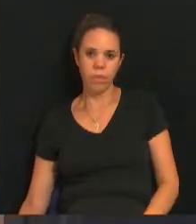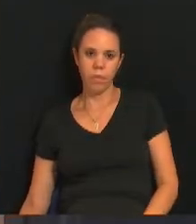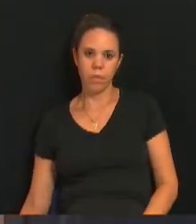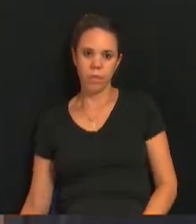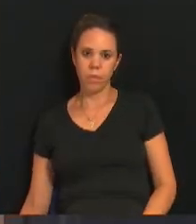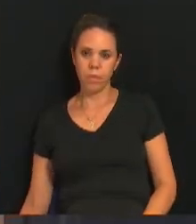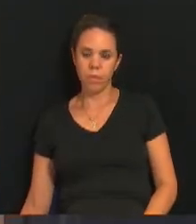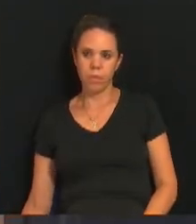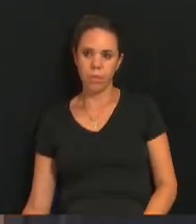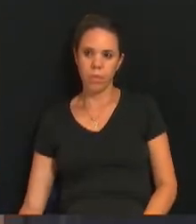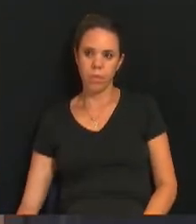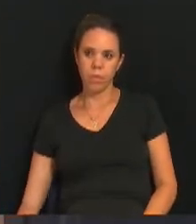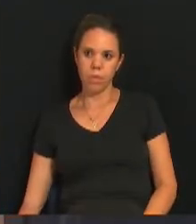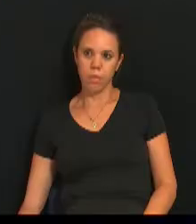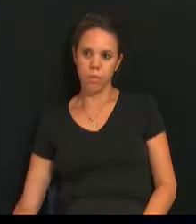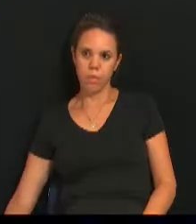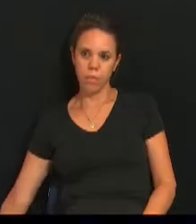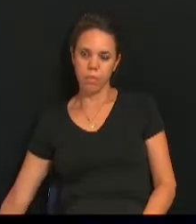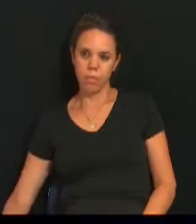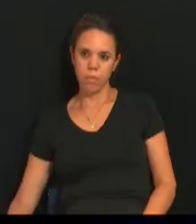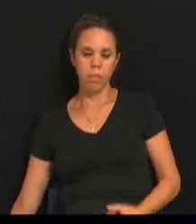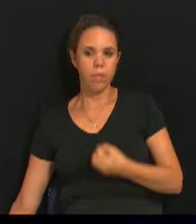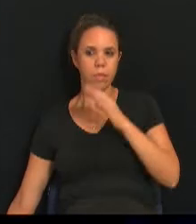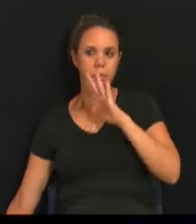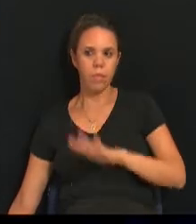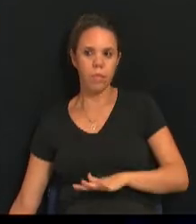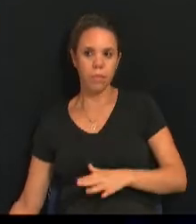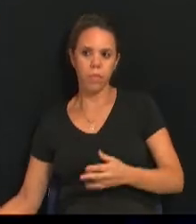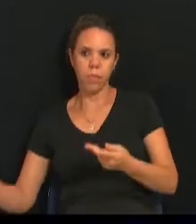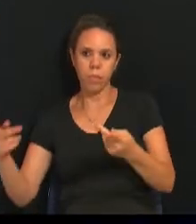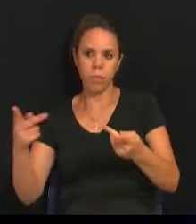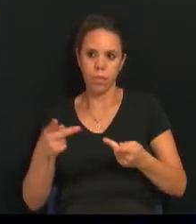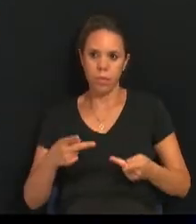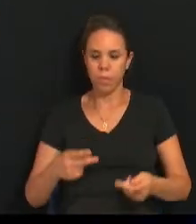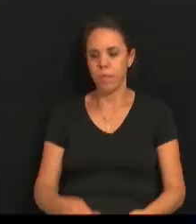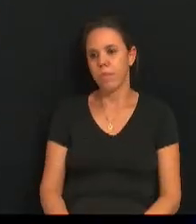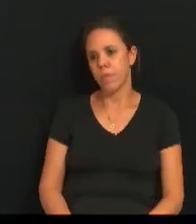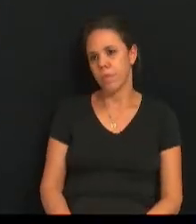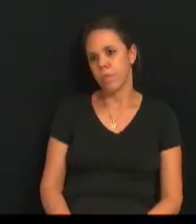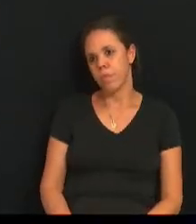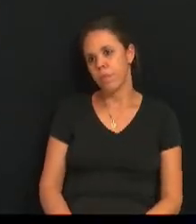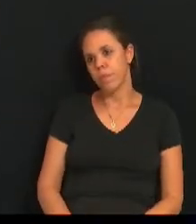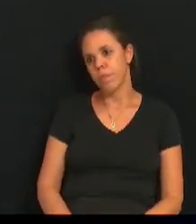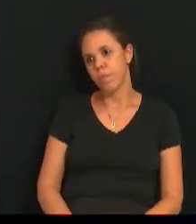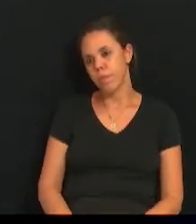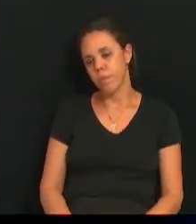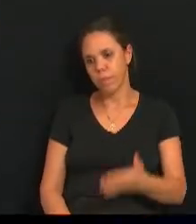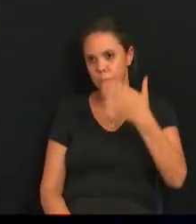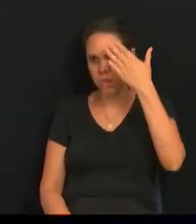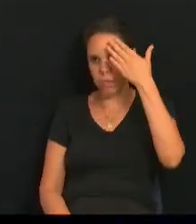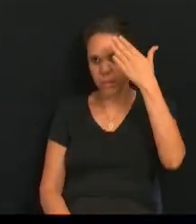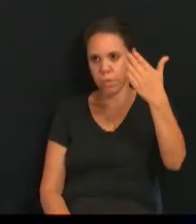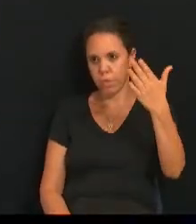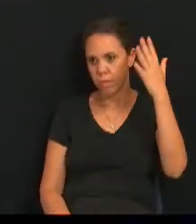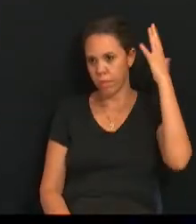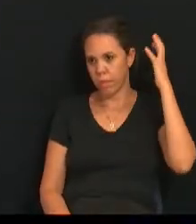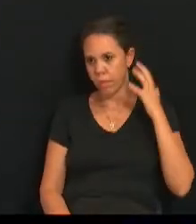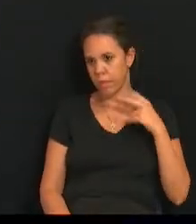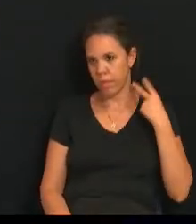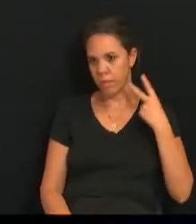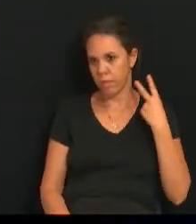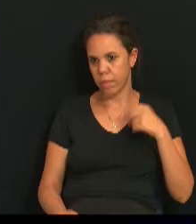aqui. Boa tarde pelo convite. Eu queria agradecer à vereadora Guida, aos vereadores que fazem